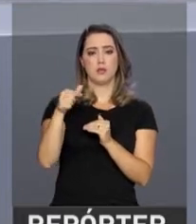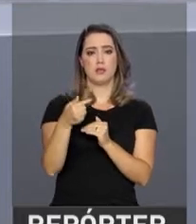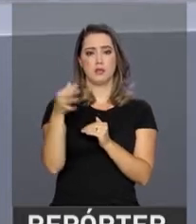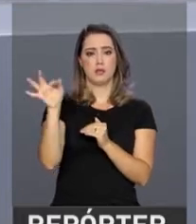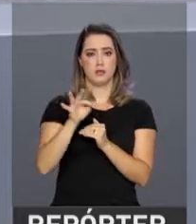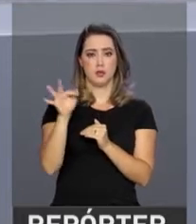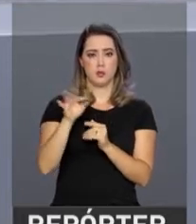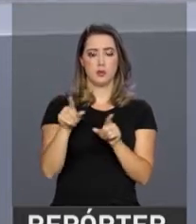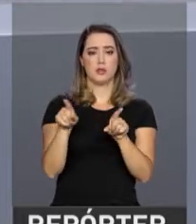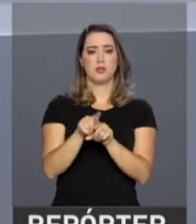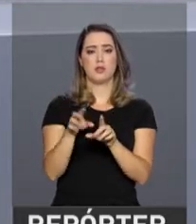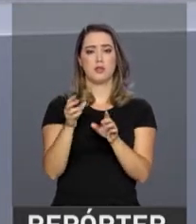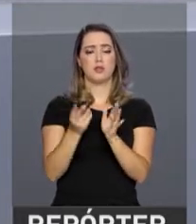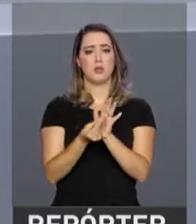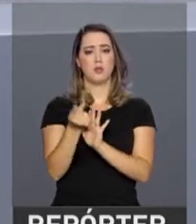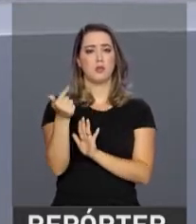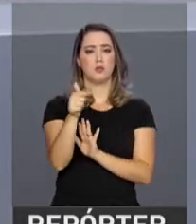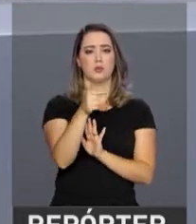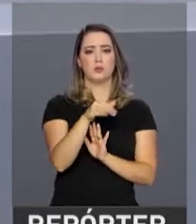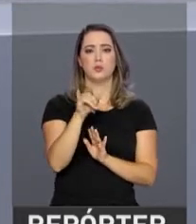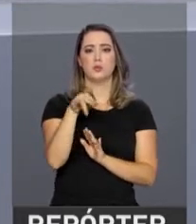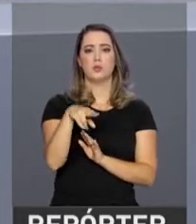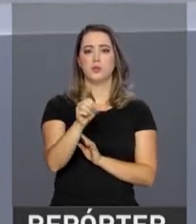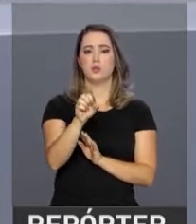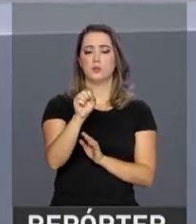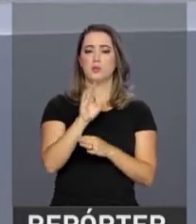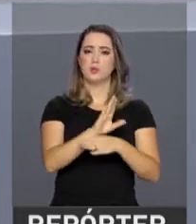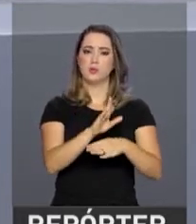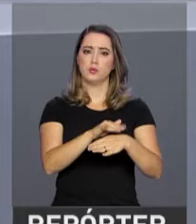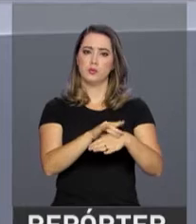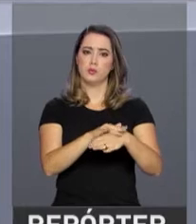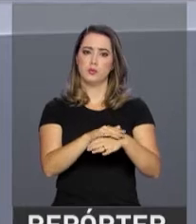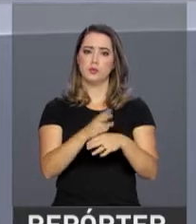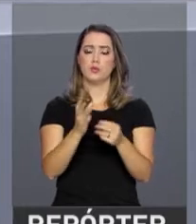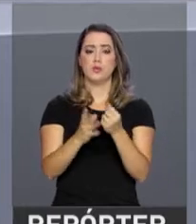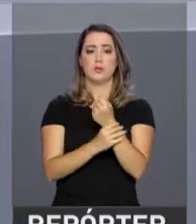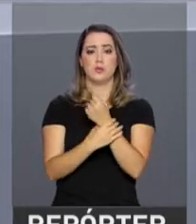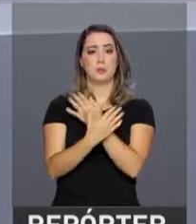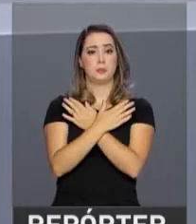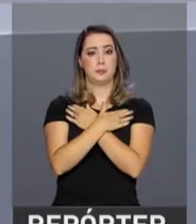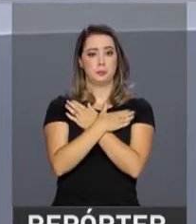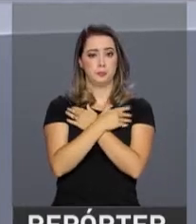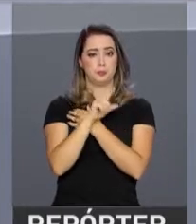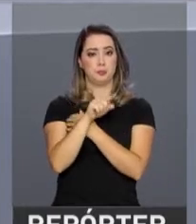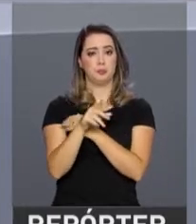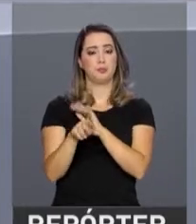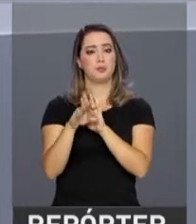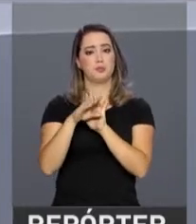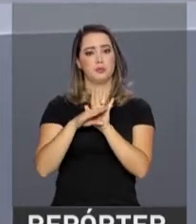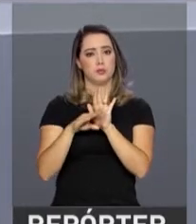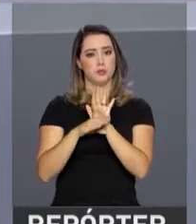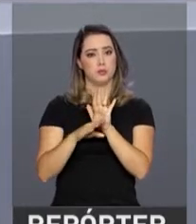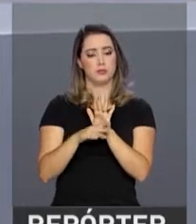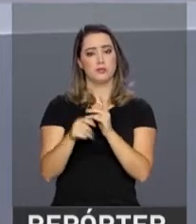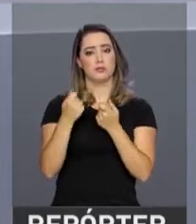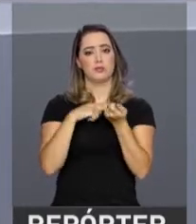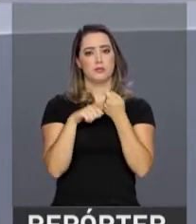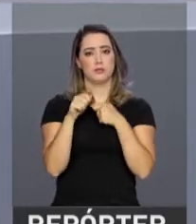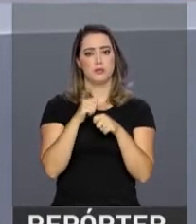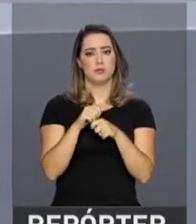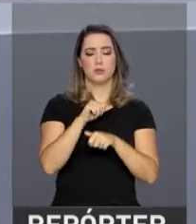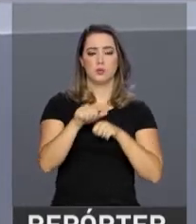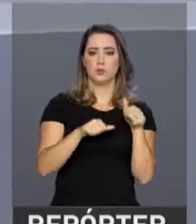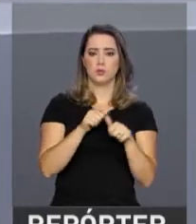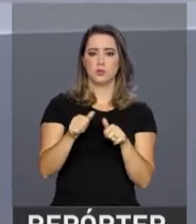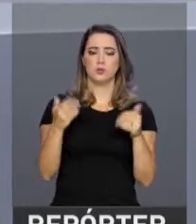também vale para os outros benefícios do inss como auxílio-doença e seguro-desemprego a portaria do ministério da fazenda com as